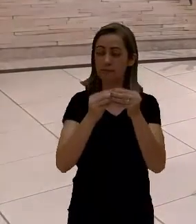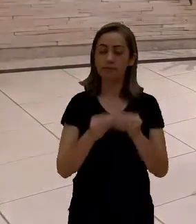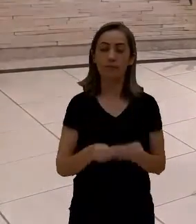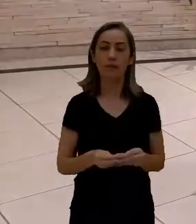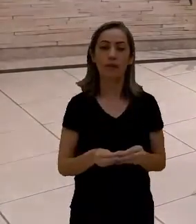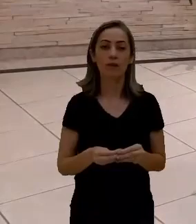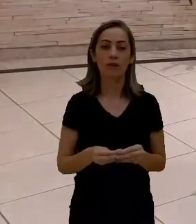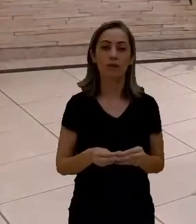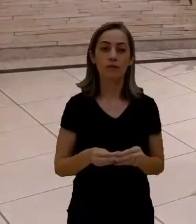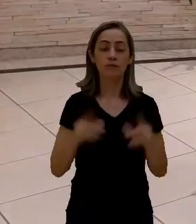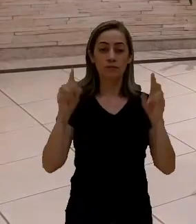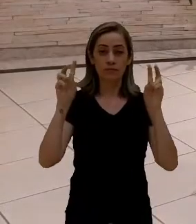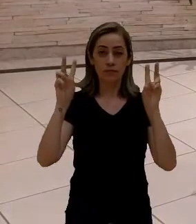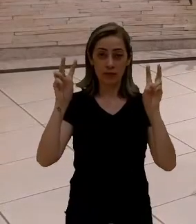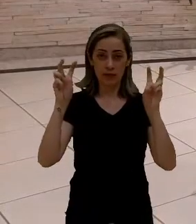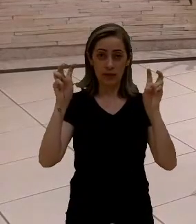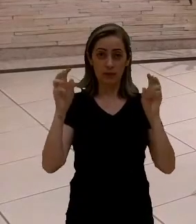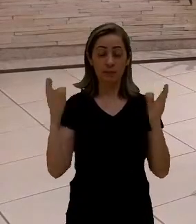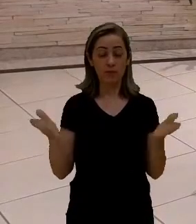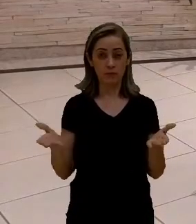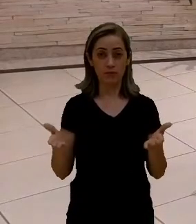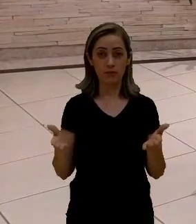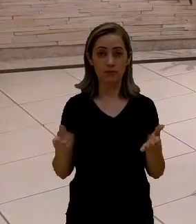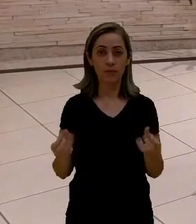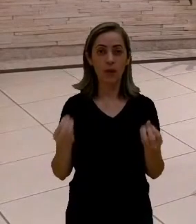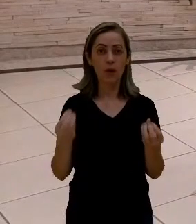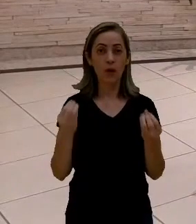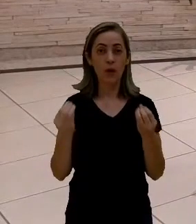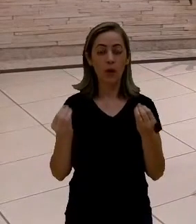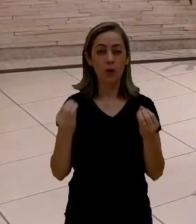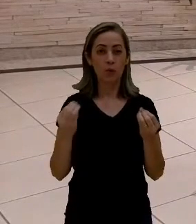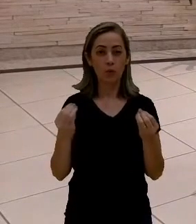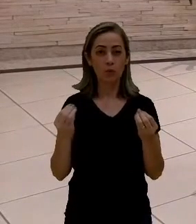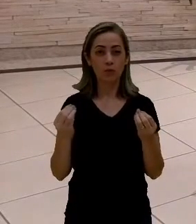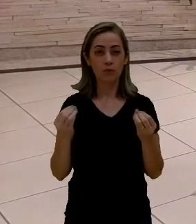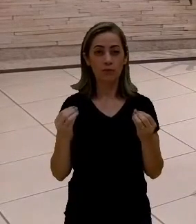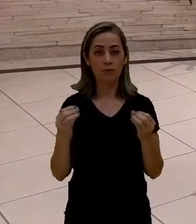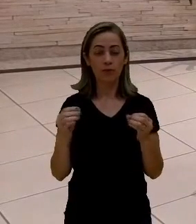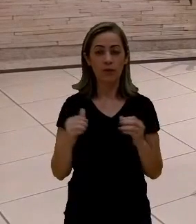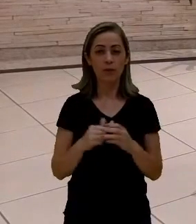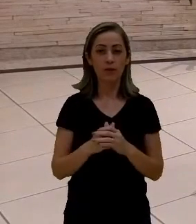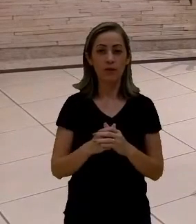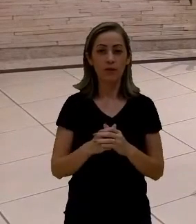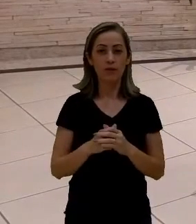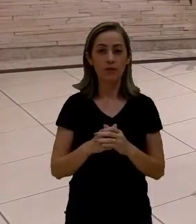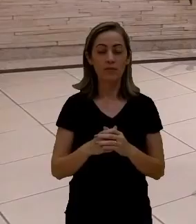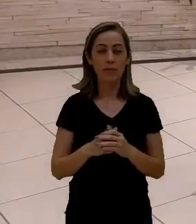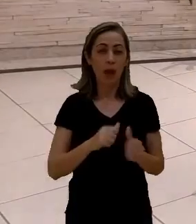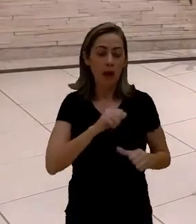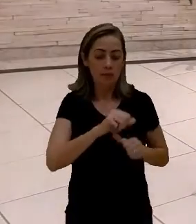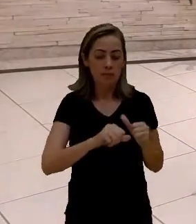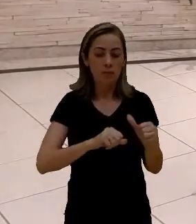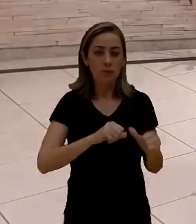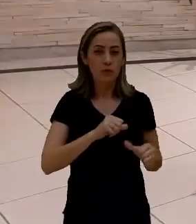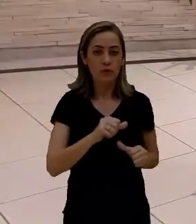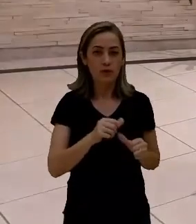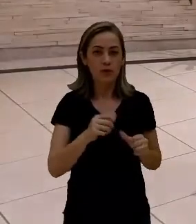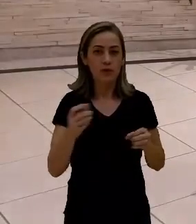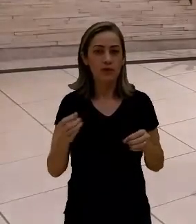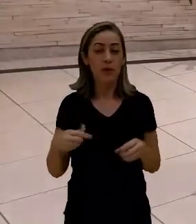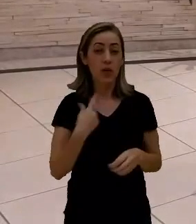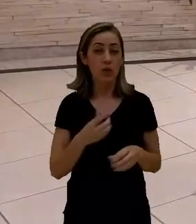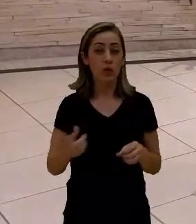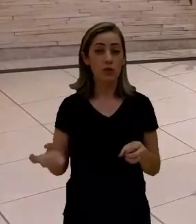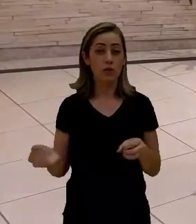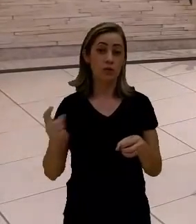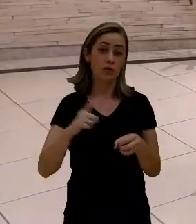de hoje gostaria de saber como é que você acompanhou como é que você viu essa mudança agora né já estamos voltando